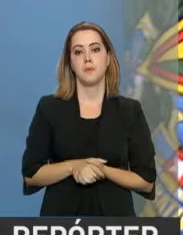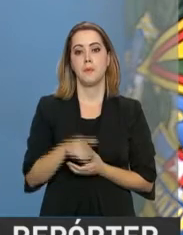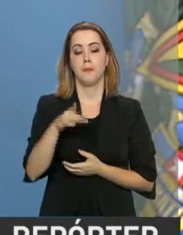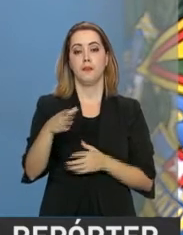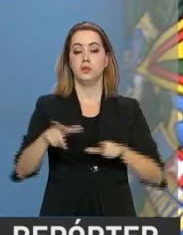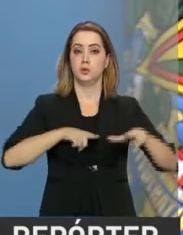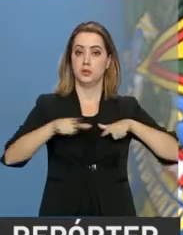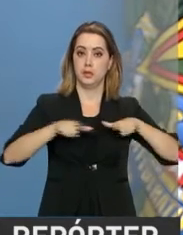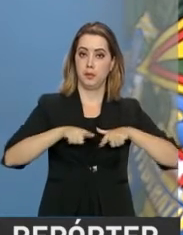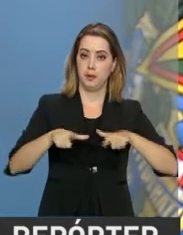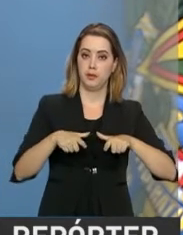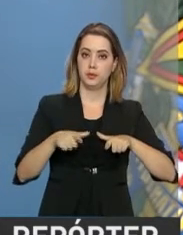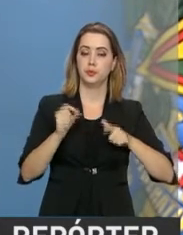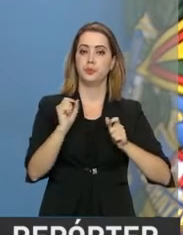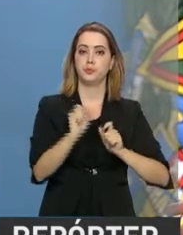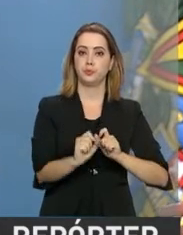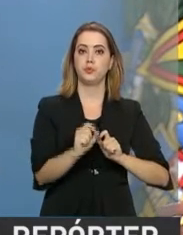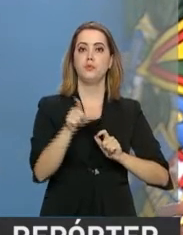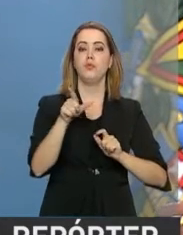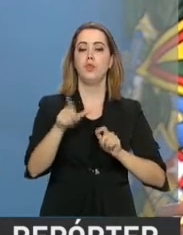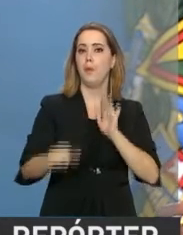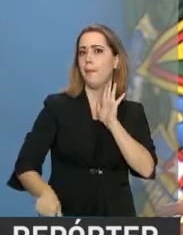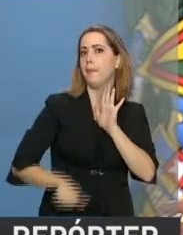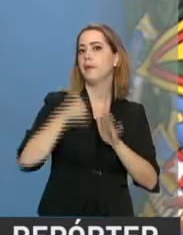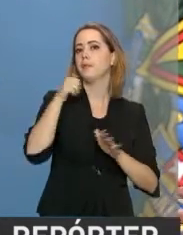emprego é o primeiro dos direitos sociais